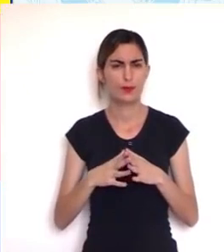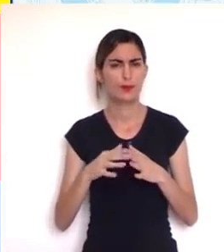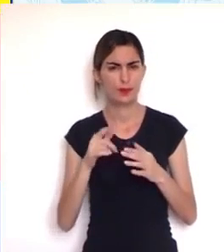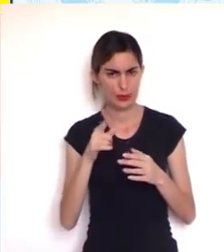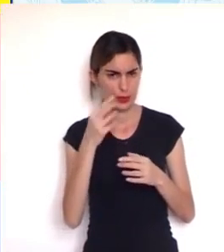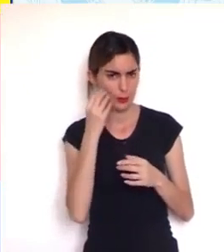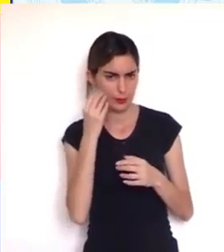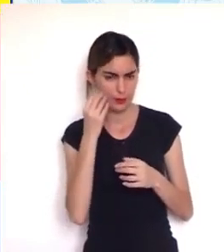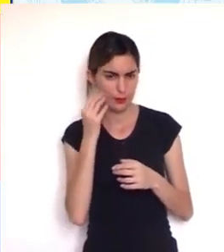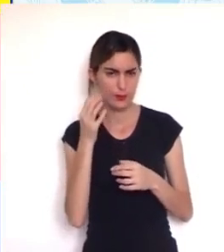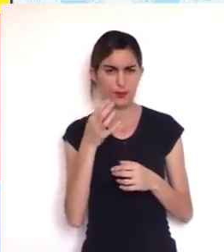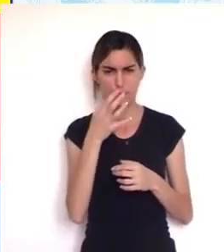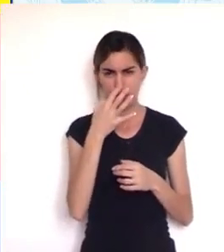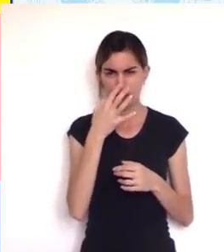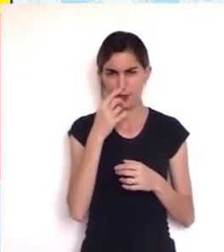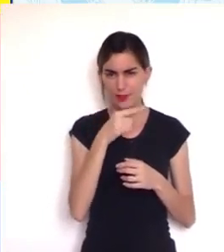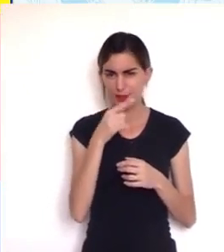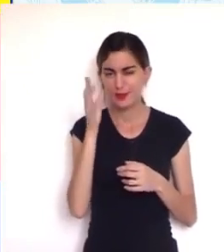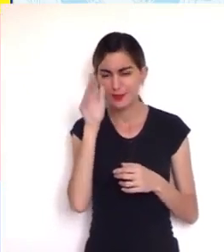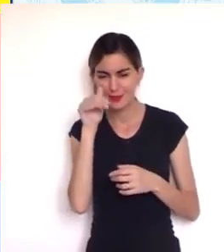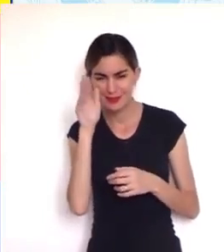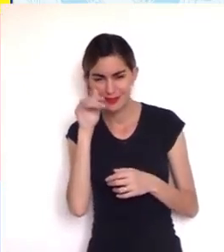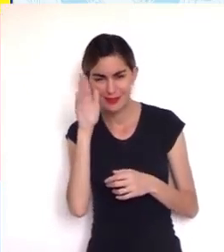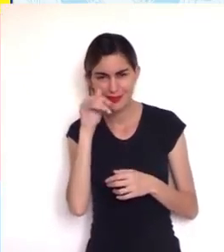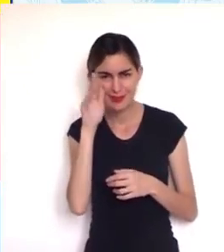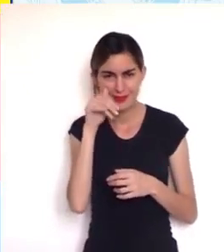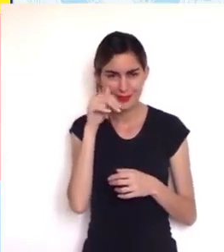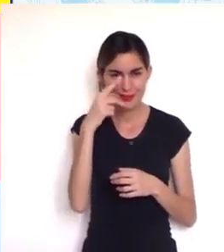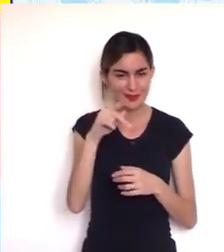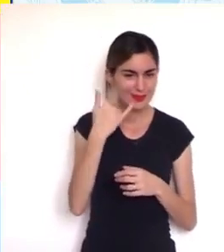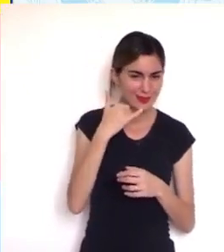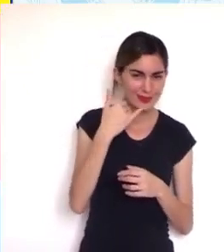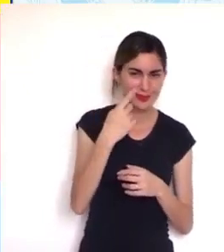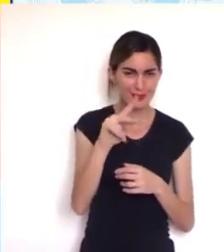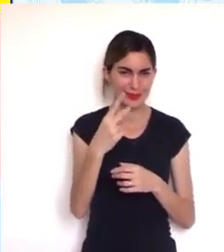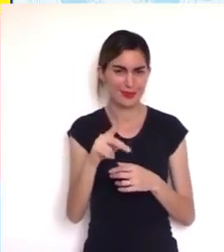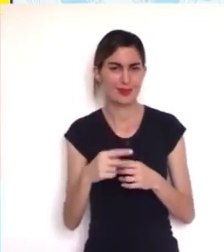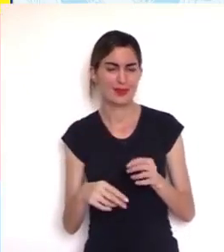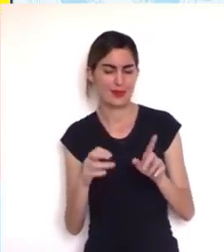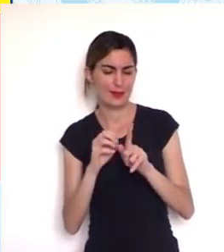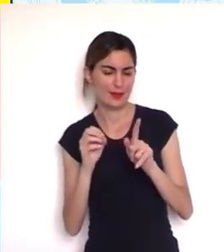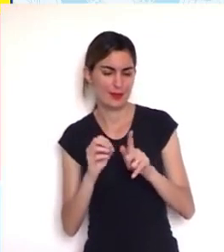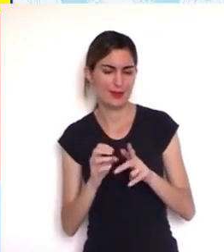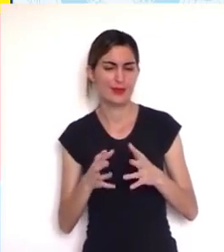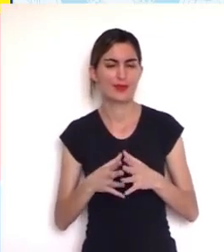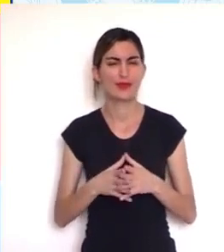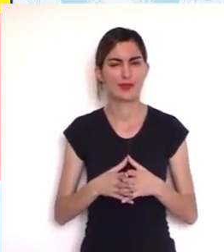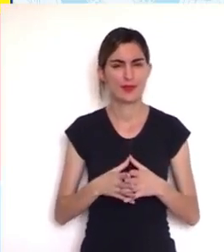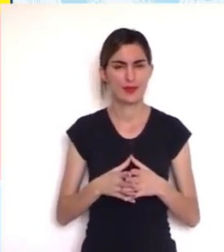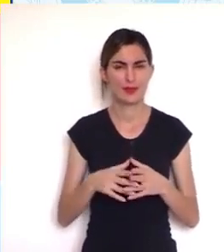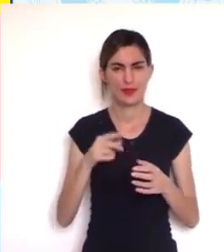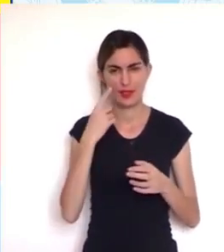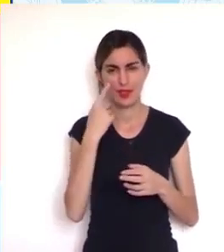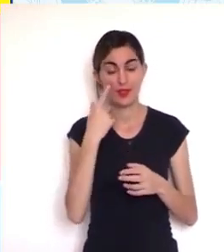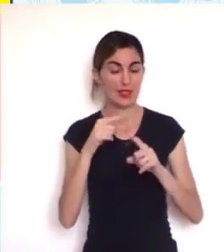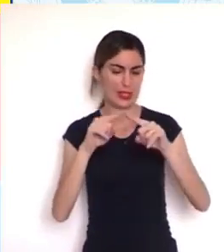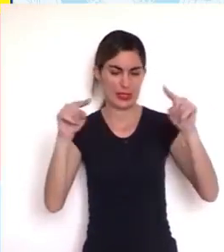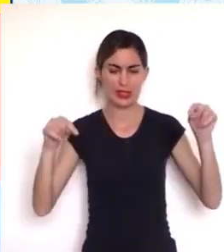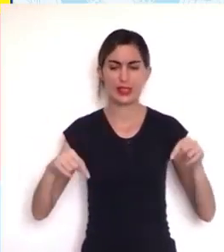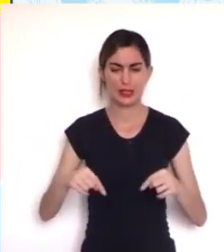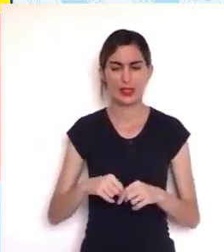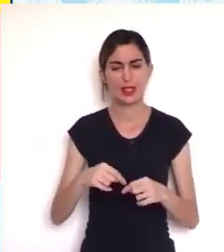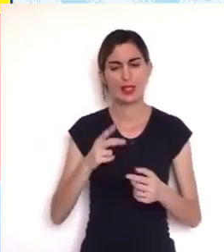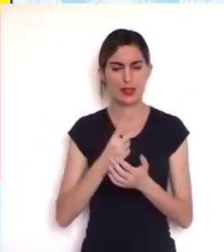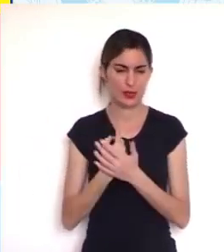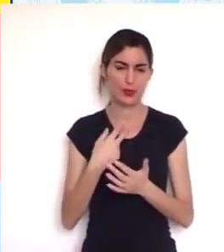Dá para dar uma filadinha aí no celular de vocês e lá no Google, que quando eu estou em sala de aula,